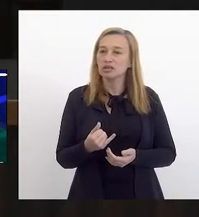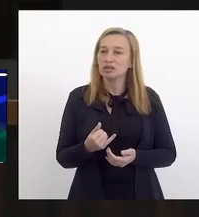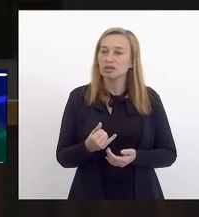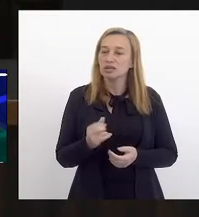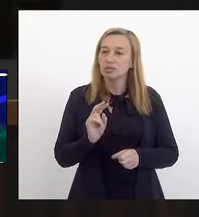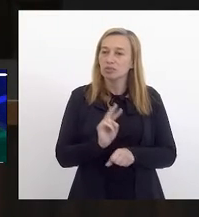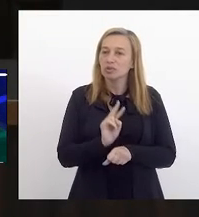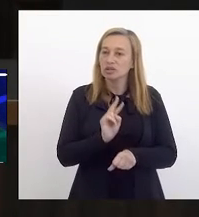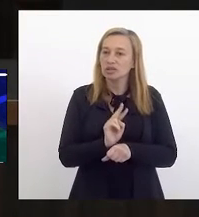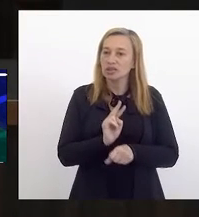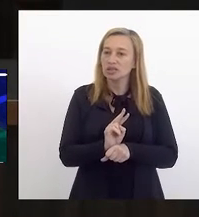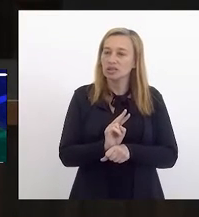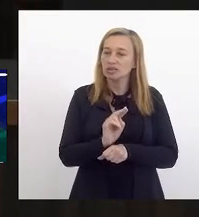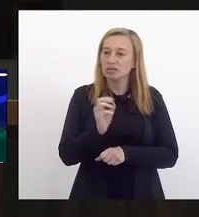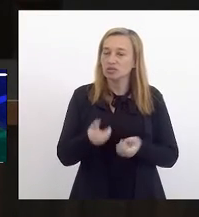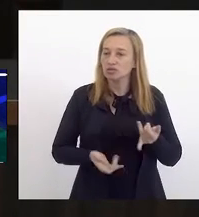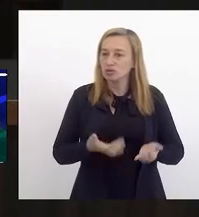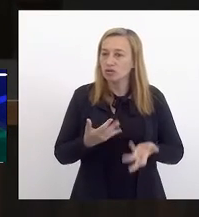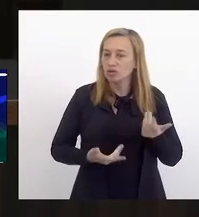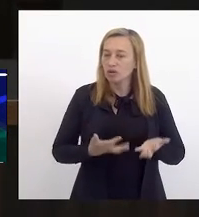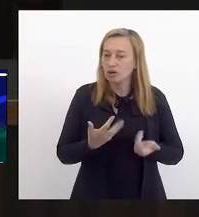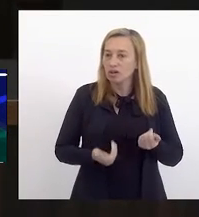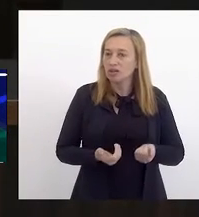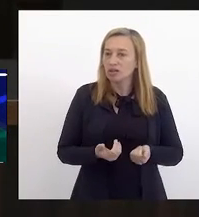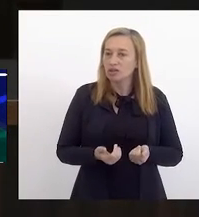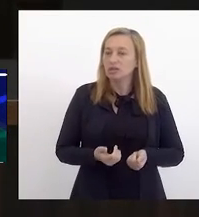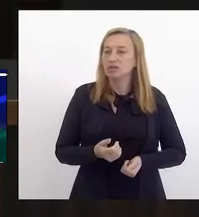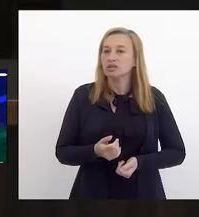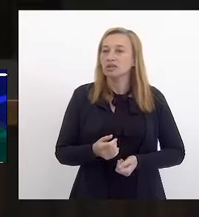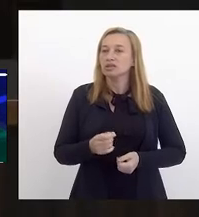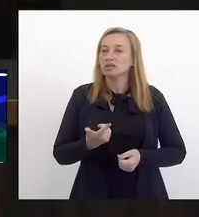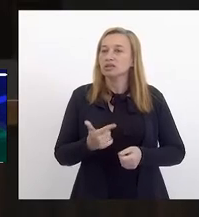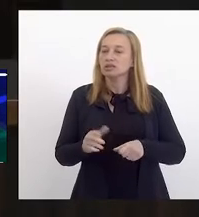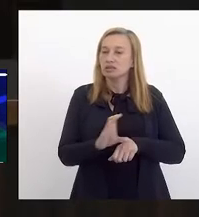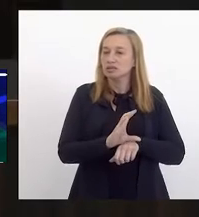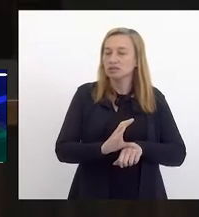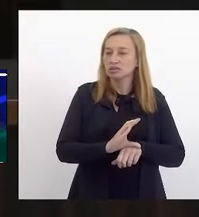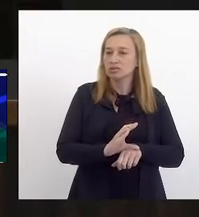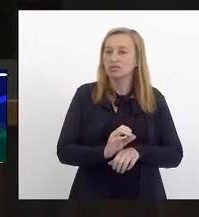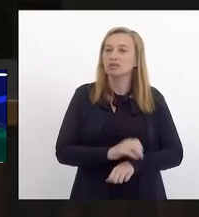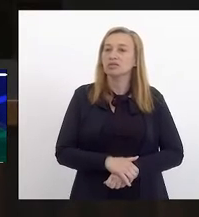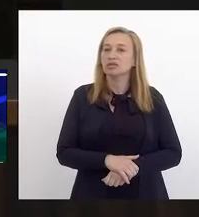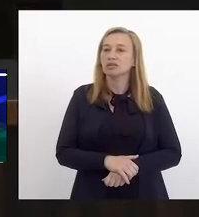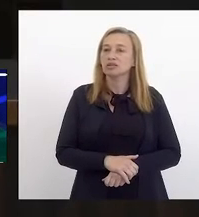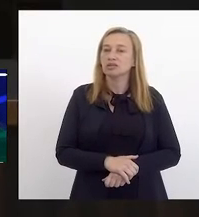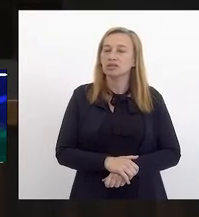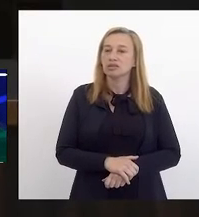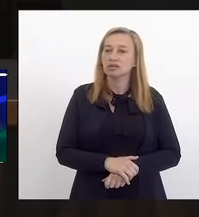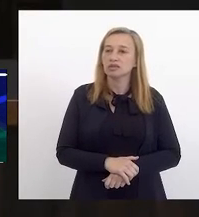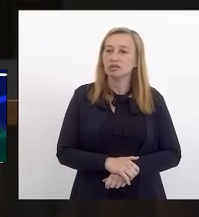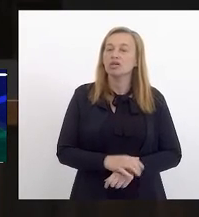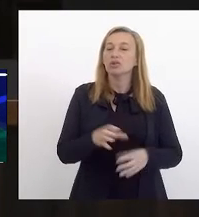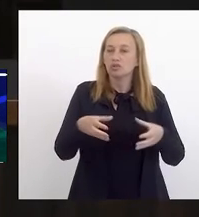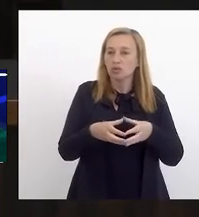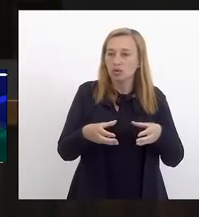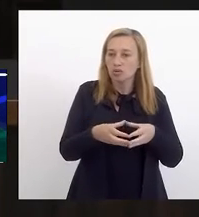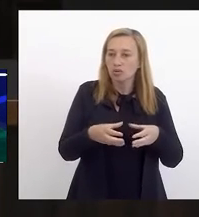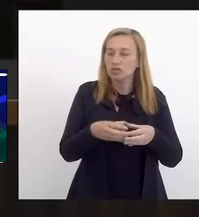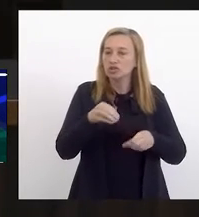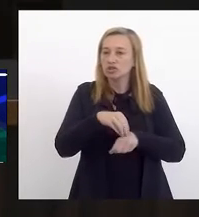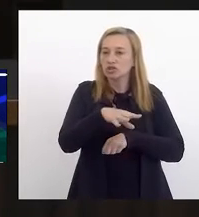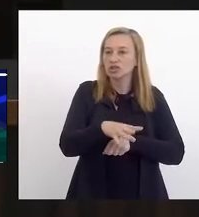prevenção e extinção de incêndio ante a sua inconstitucionalidade, pendendo de parecer da Comissão de